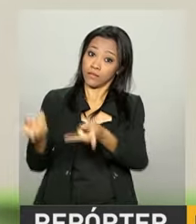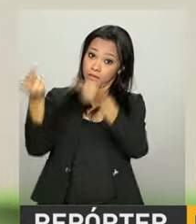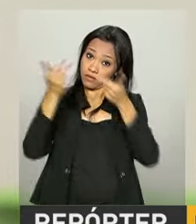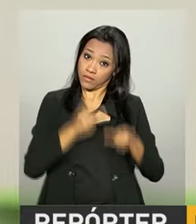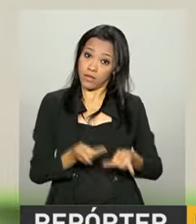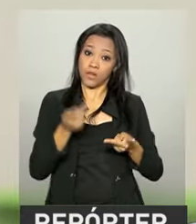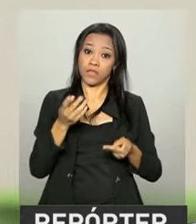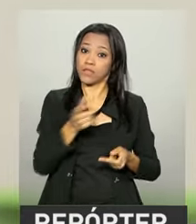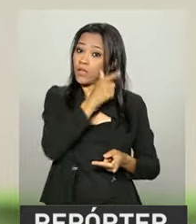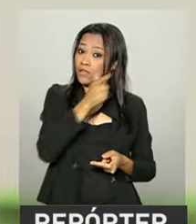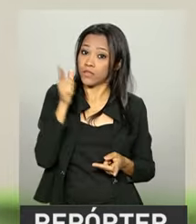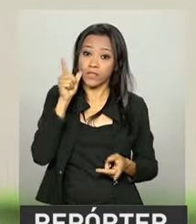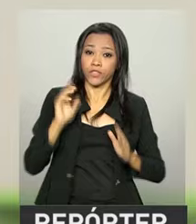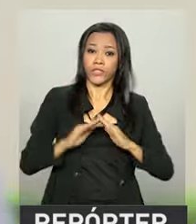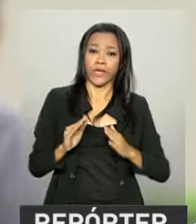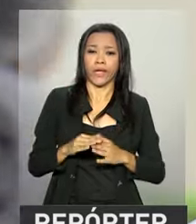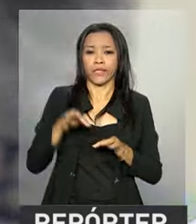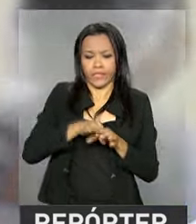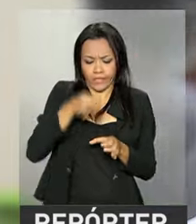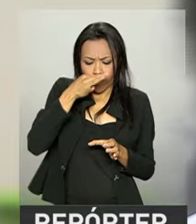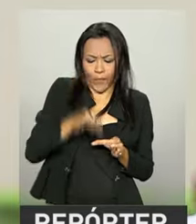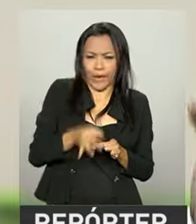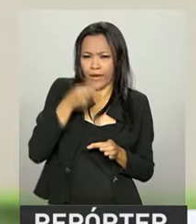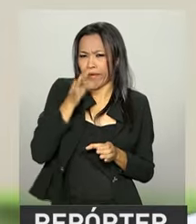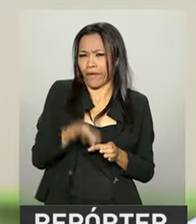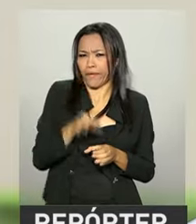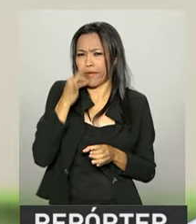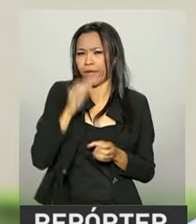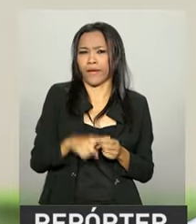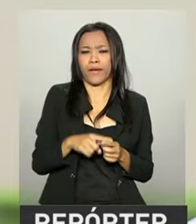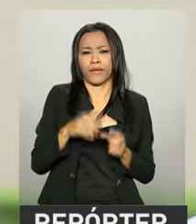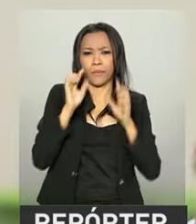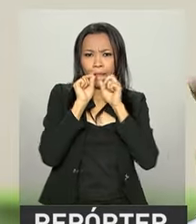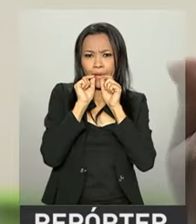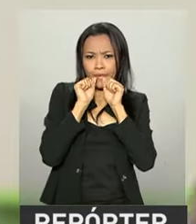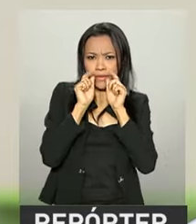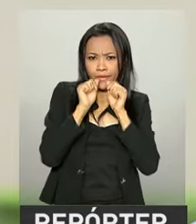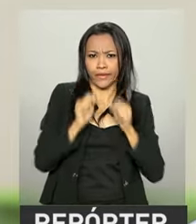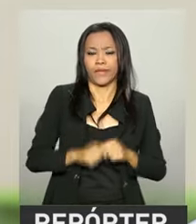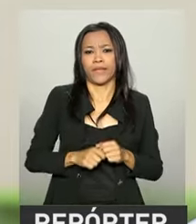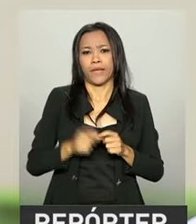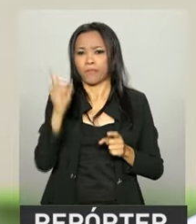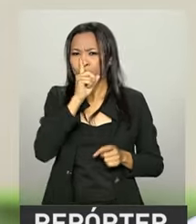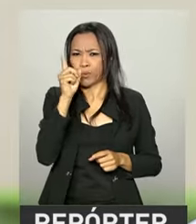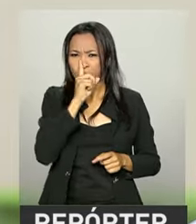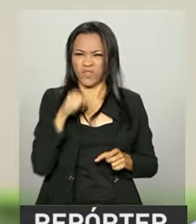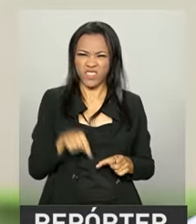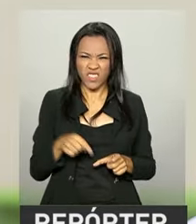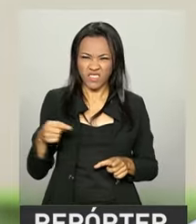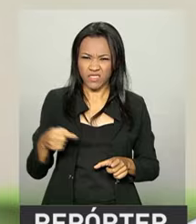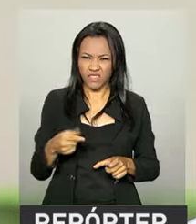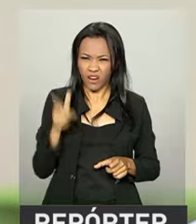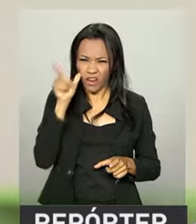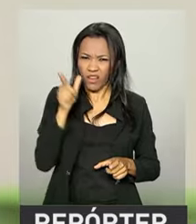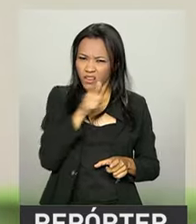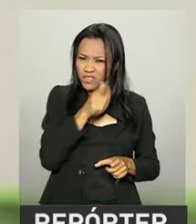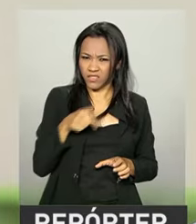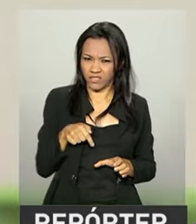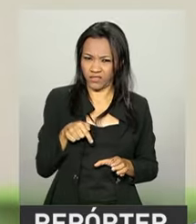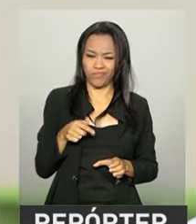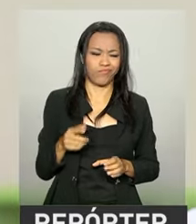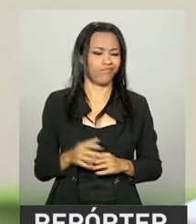de casa, ele traz salgadinho, ele traz uma balinha, traz um biscoito recheado. Isso não é lanche. Lanche é